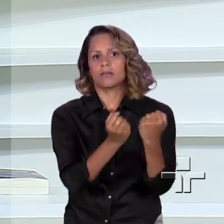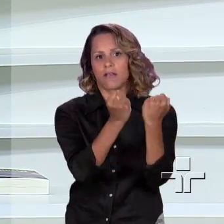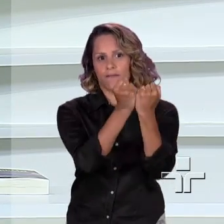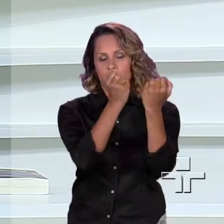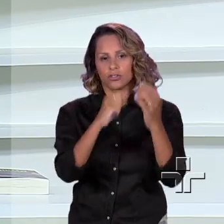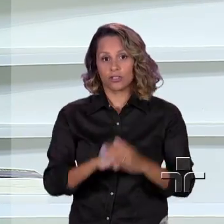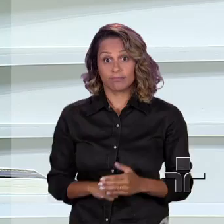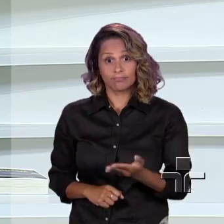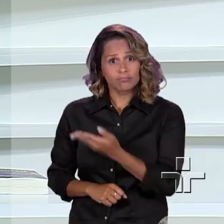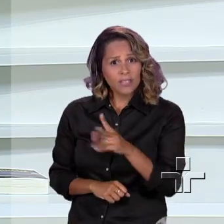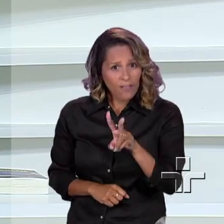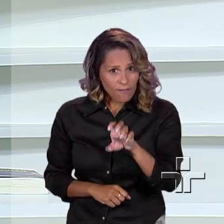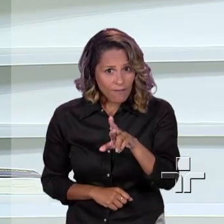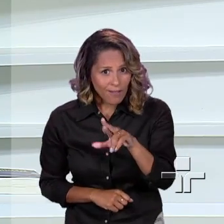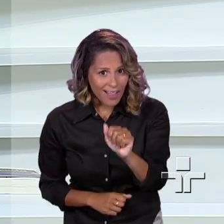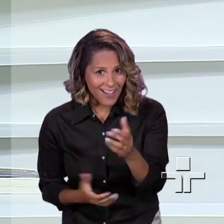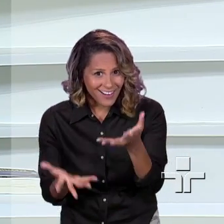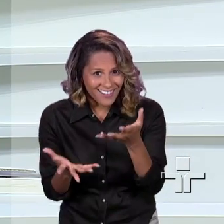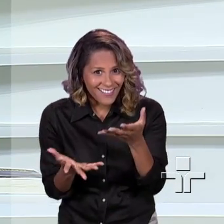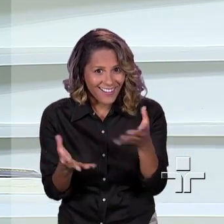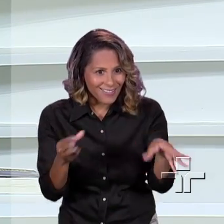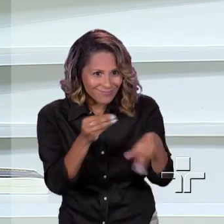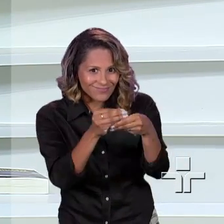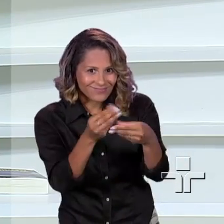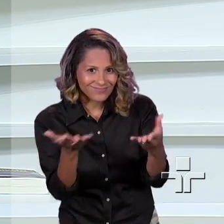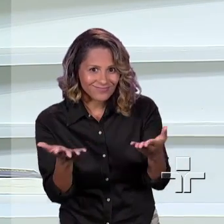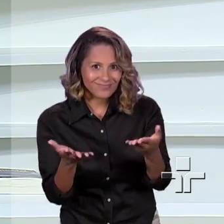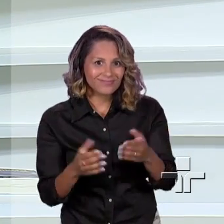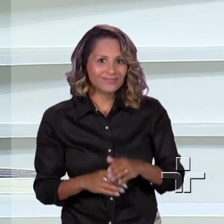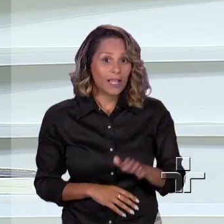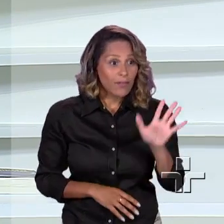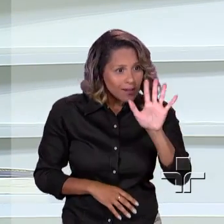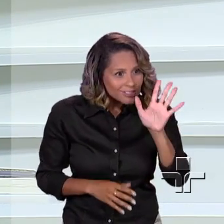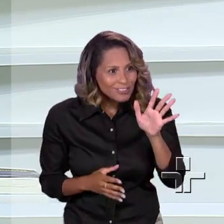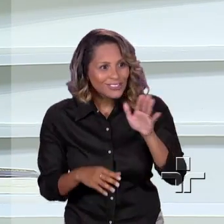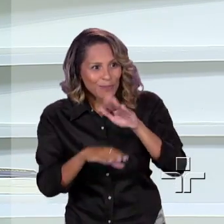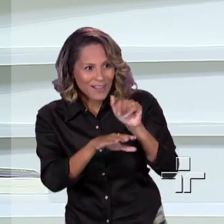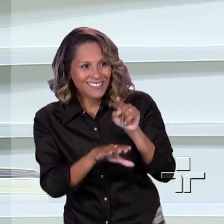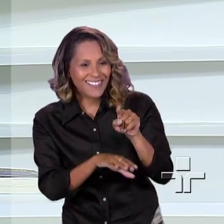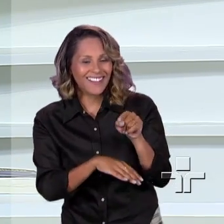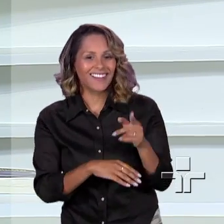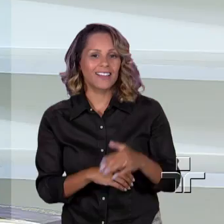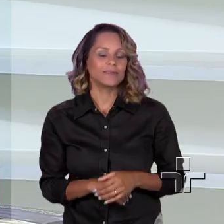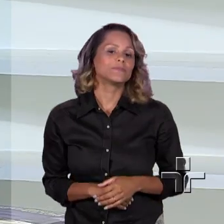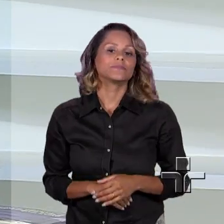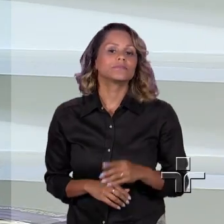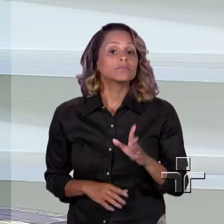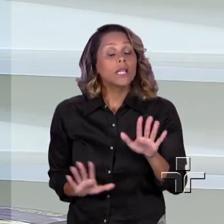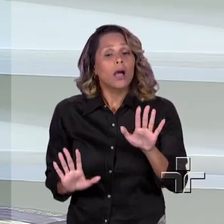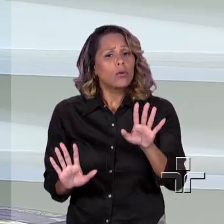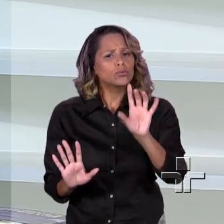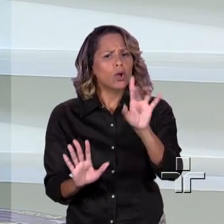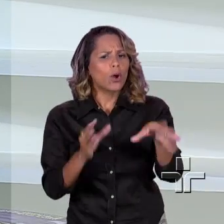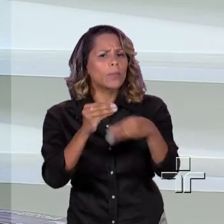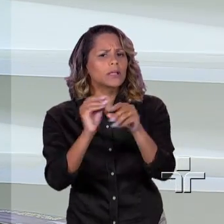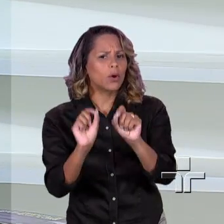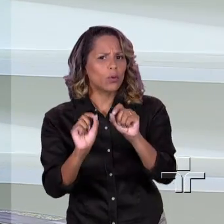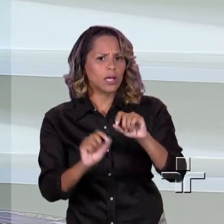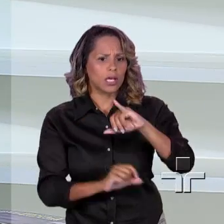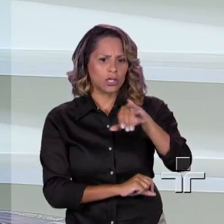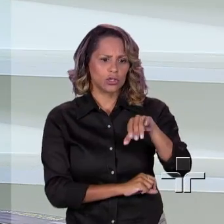a Vera estava acenando. Não, eu estava só concordando com o Jimmy que o Jean Willis é um intelectual